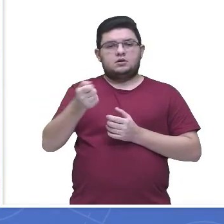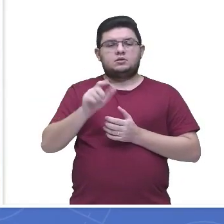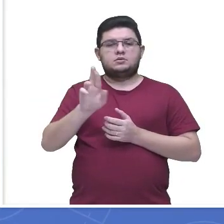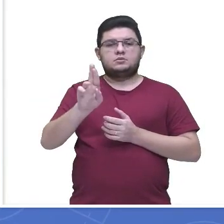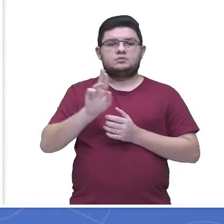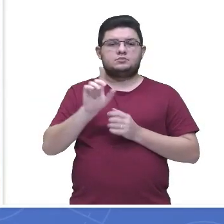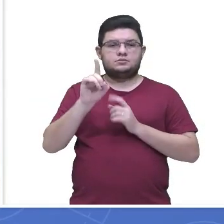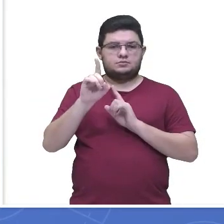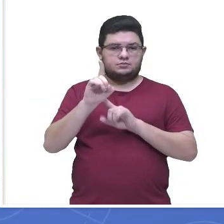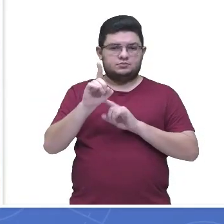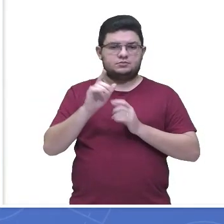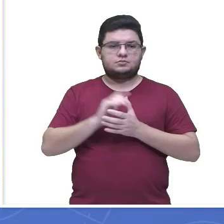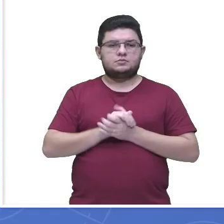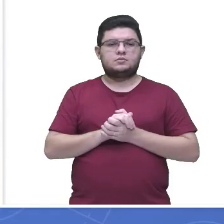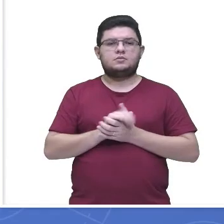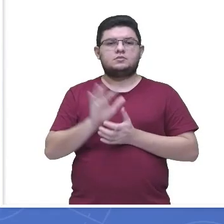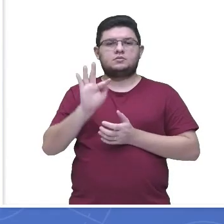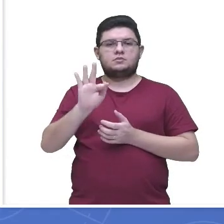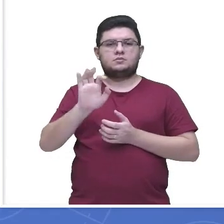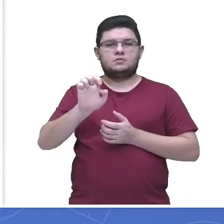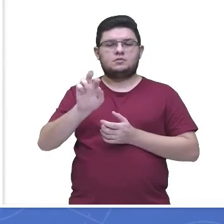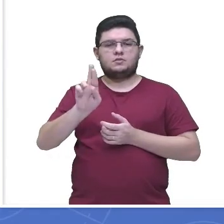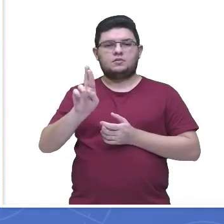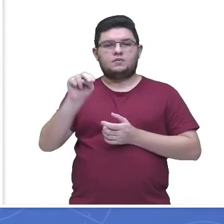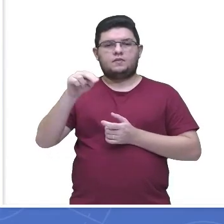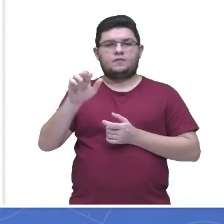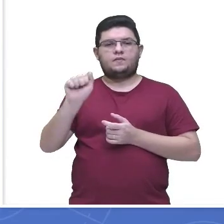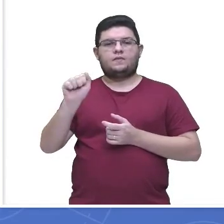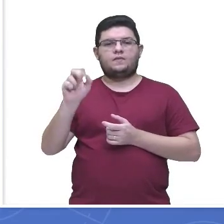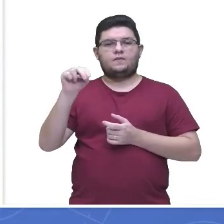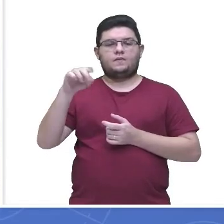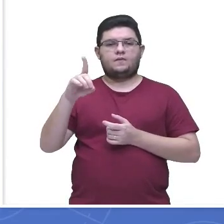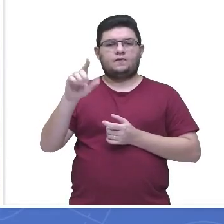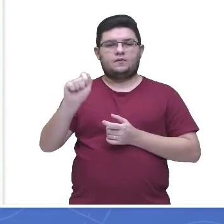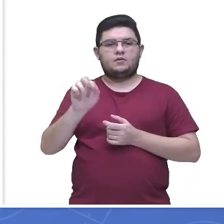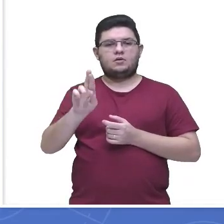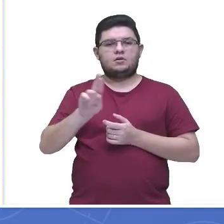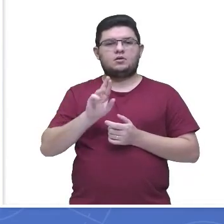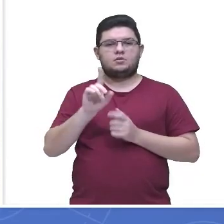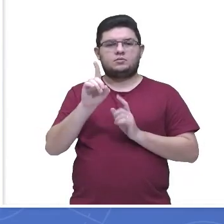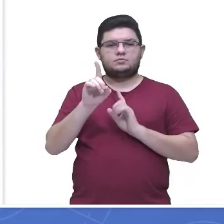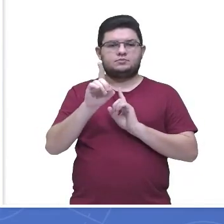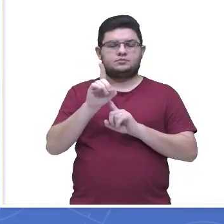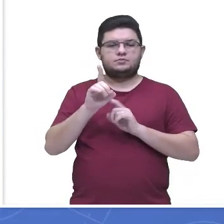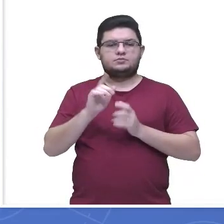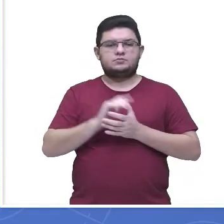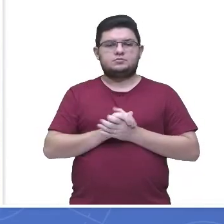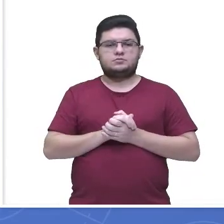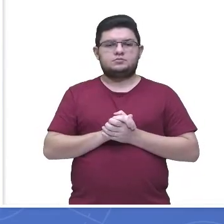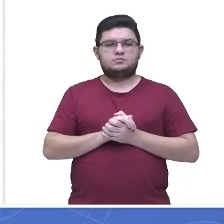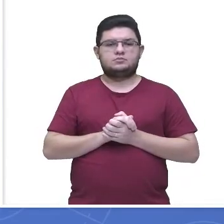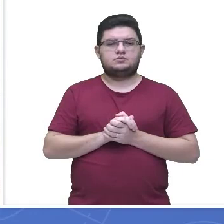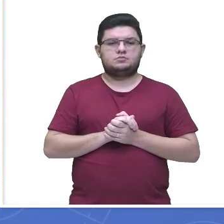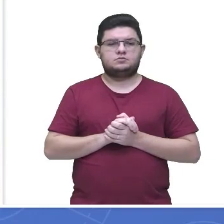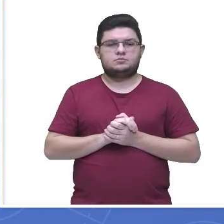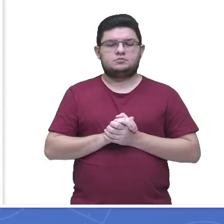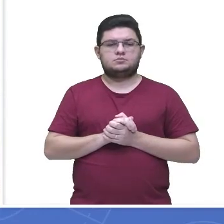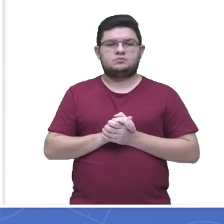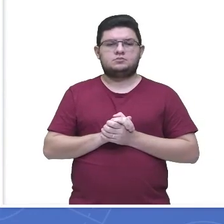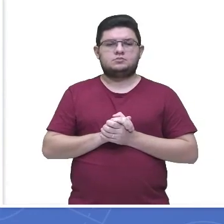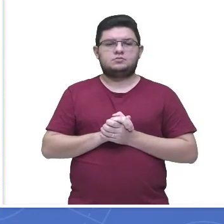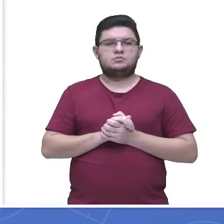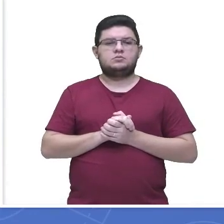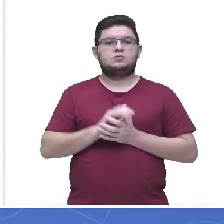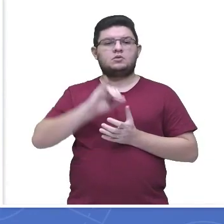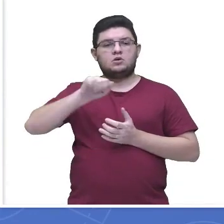B. Muito bem. Temos mais alguém ali, a Geórgia, eu acho, que respondeu letra B também da nossa terceira questão. O